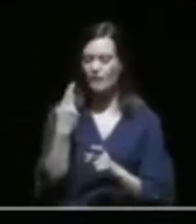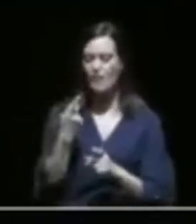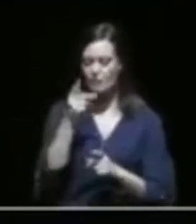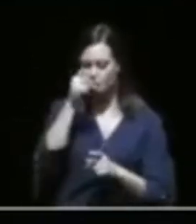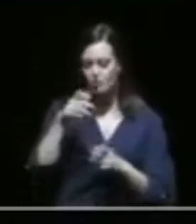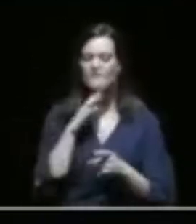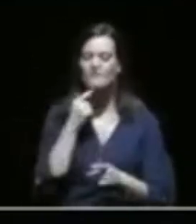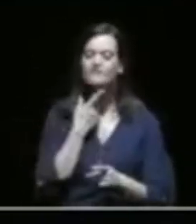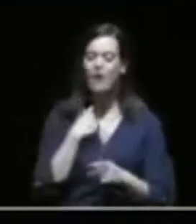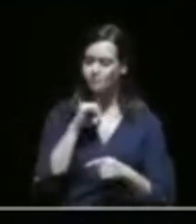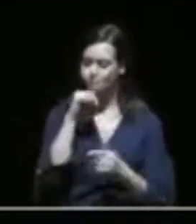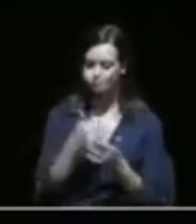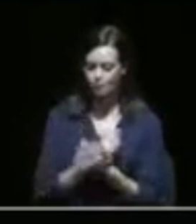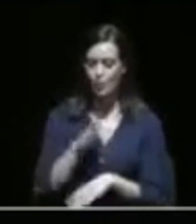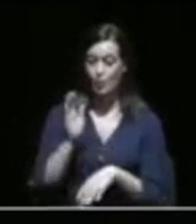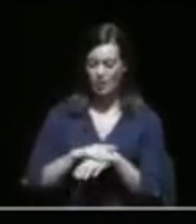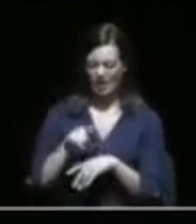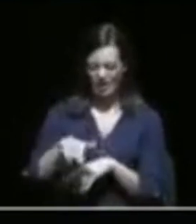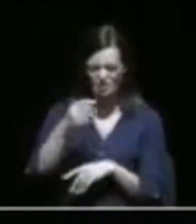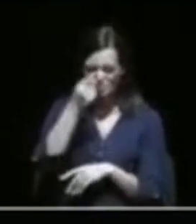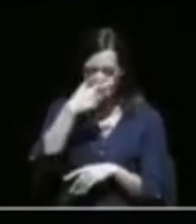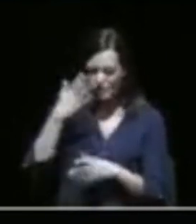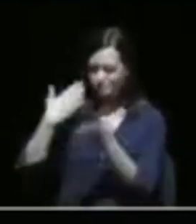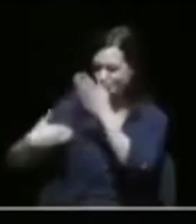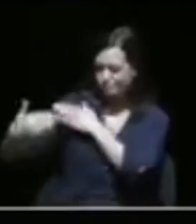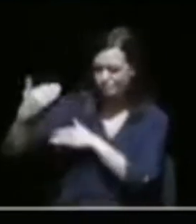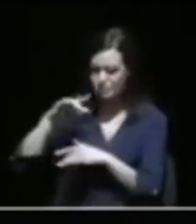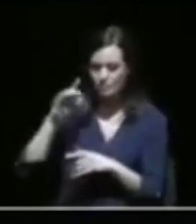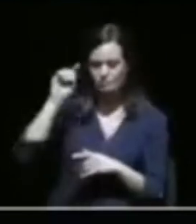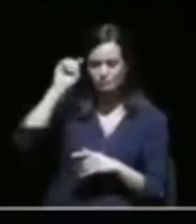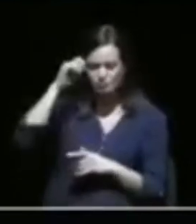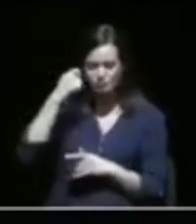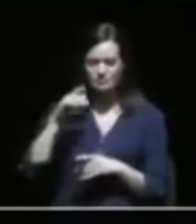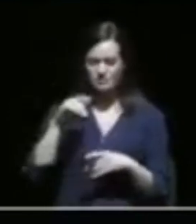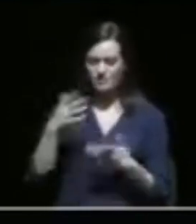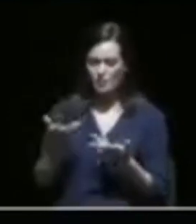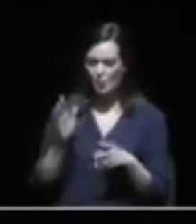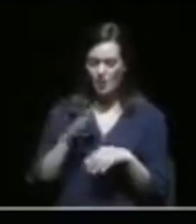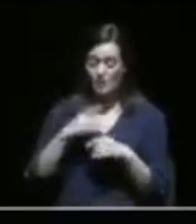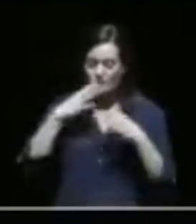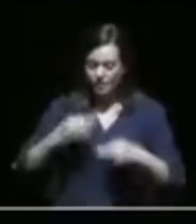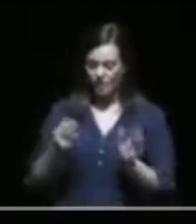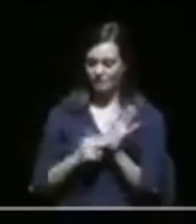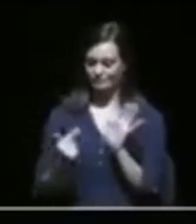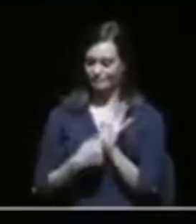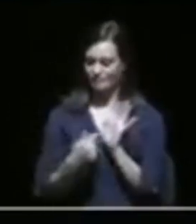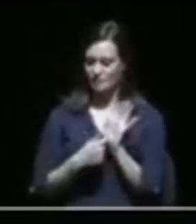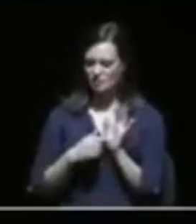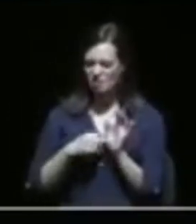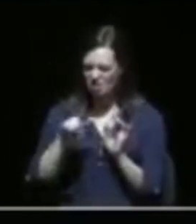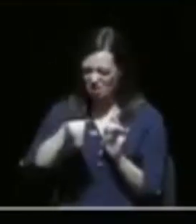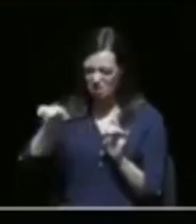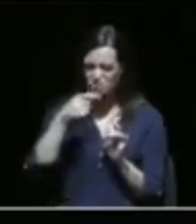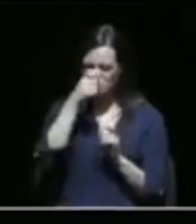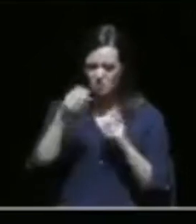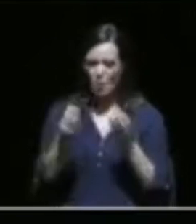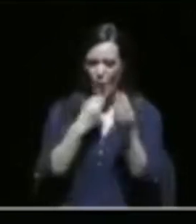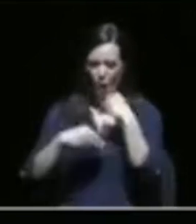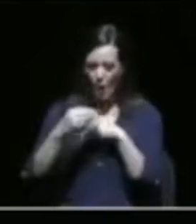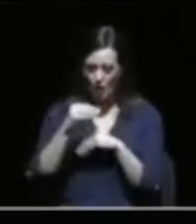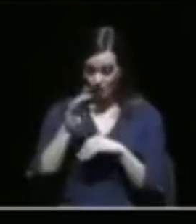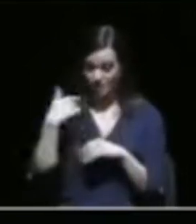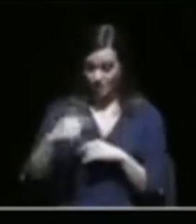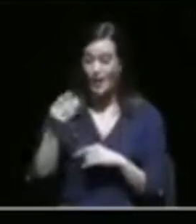por causa deste período negro da história universal que nasce o mito com o fundo de verdade que os comunistas comiam crianças. Sim,